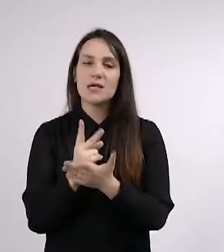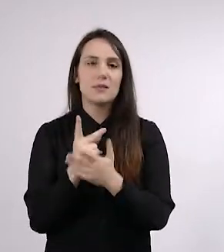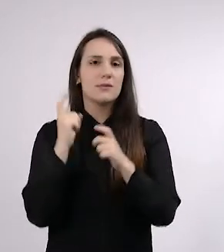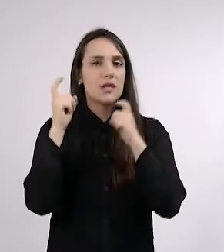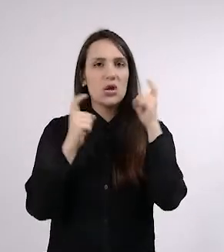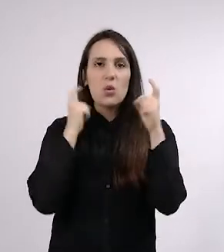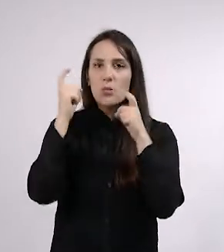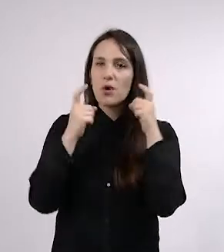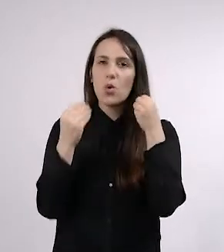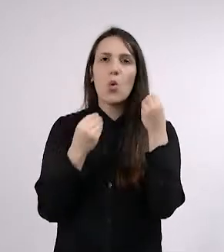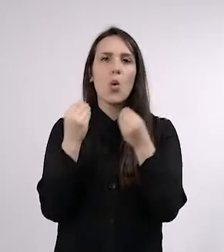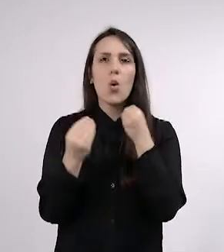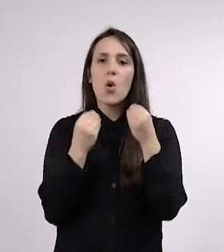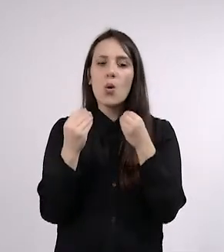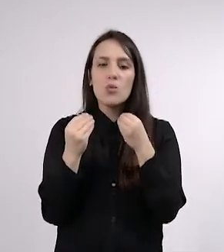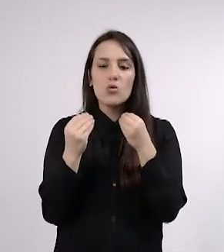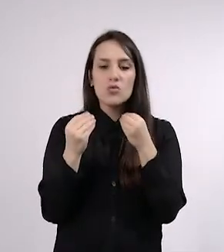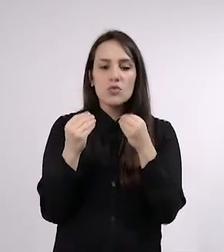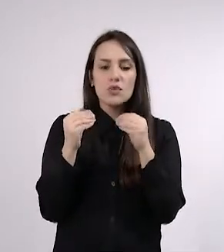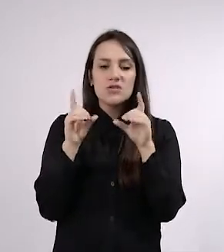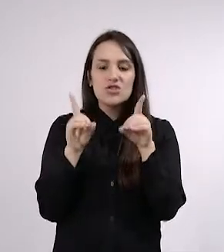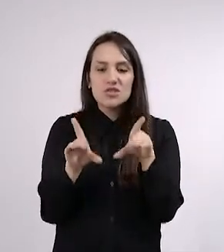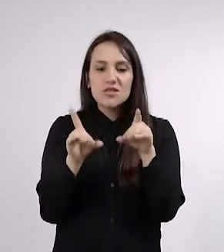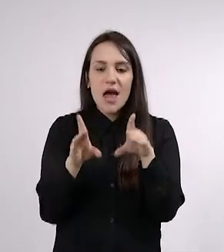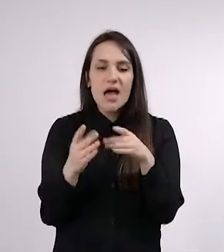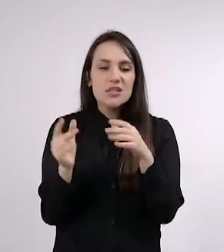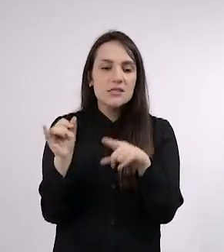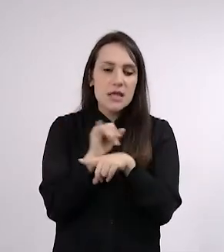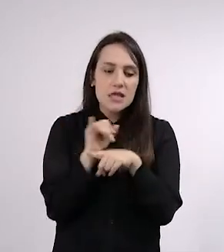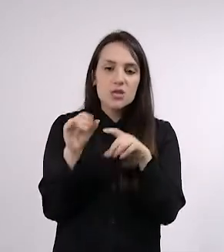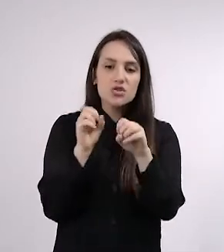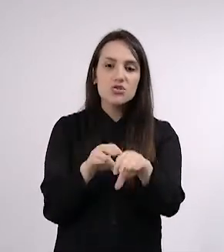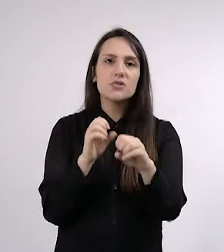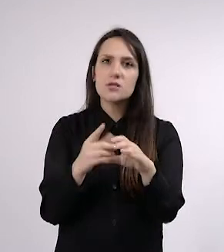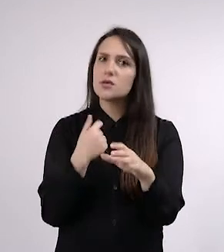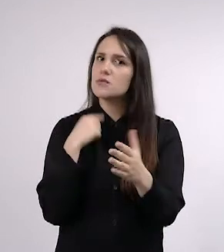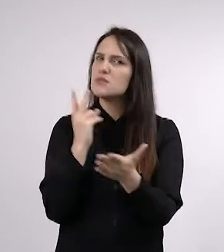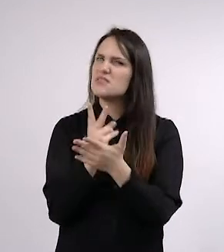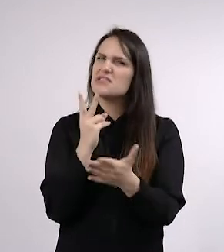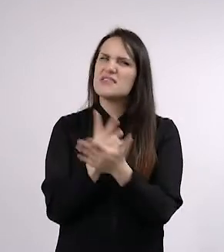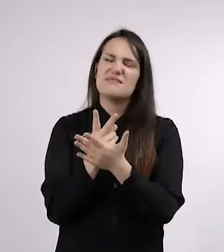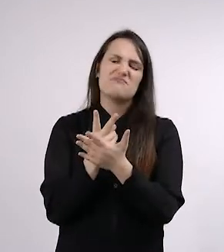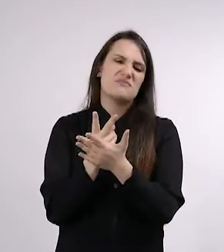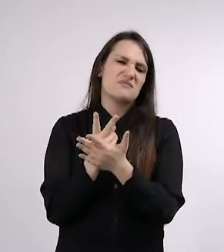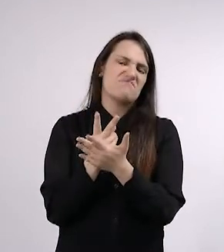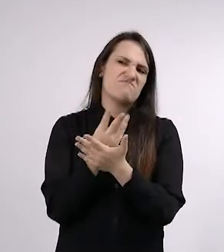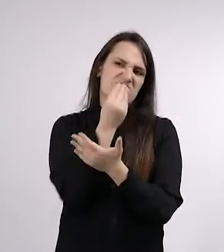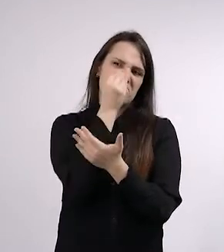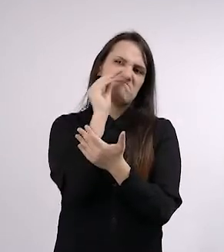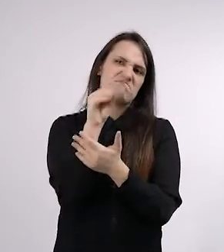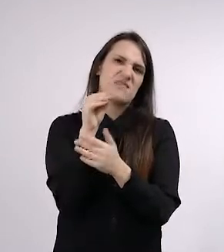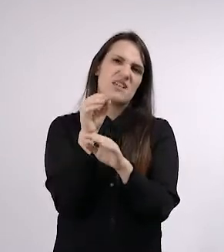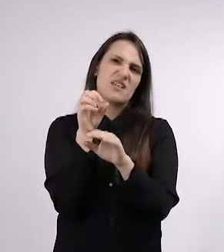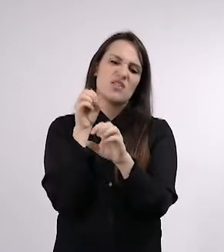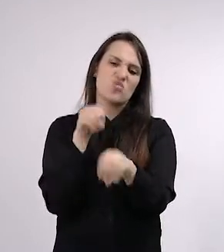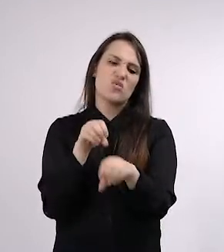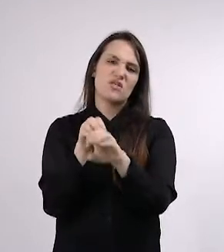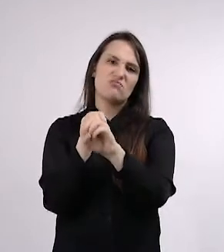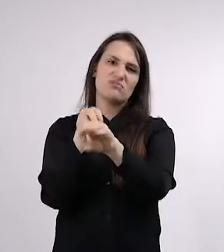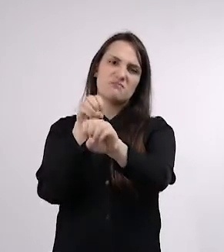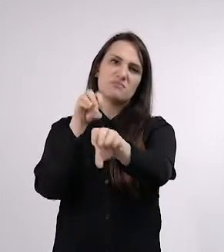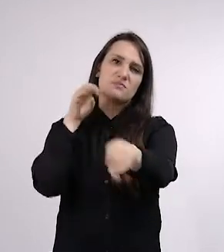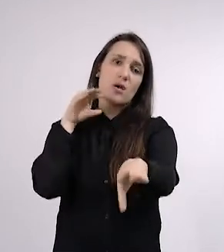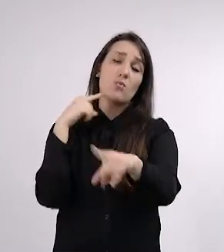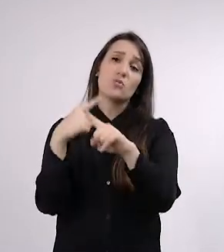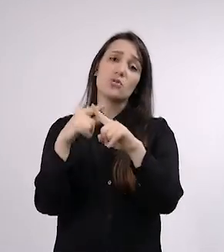com a questão da didática, da prática de ensino, e sempre fui um crítico da educação à distância quando você tinha a possibilidade